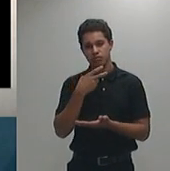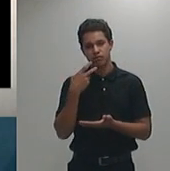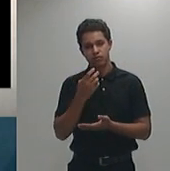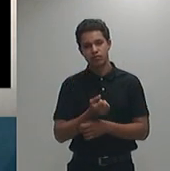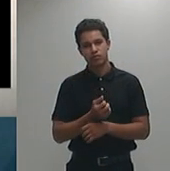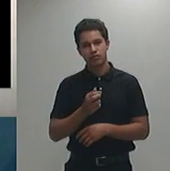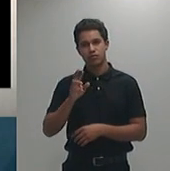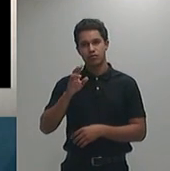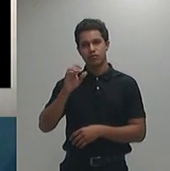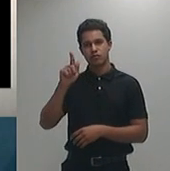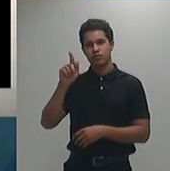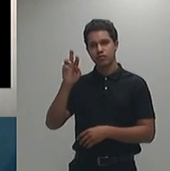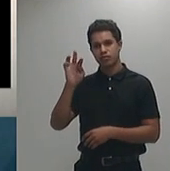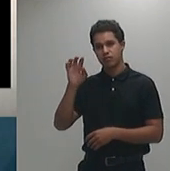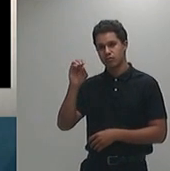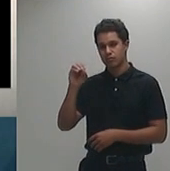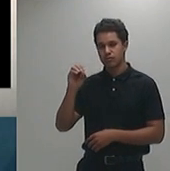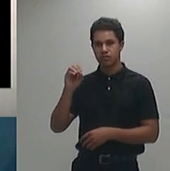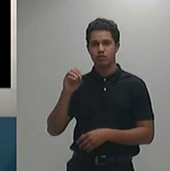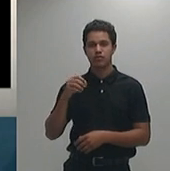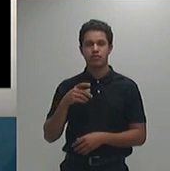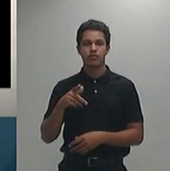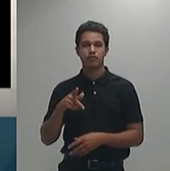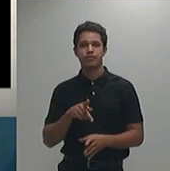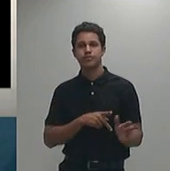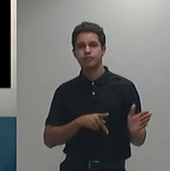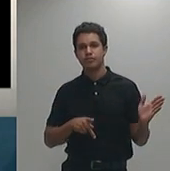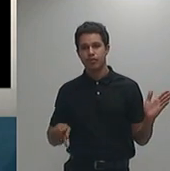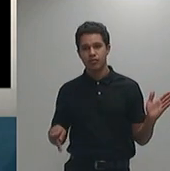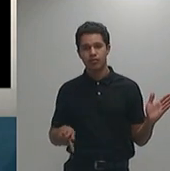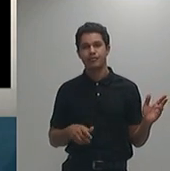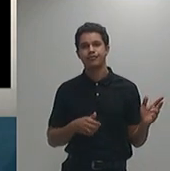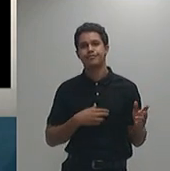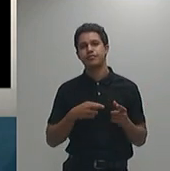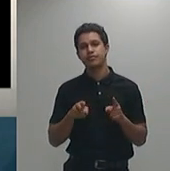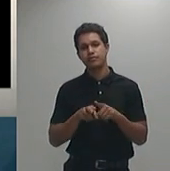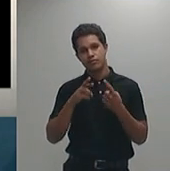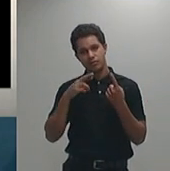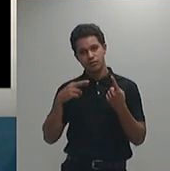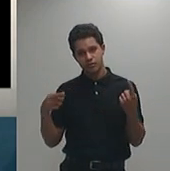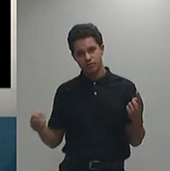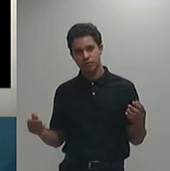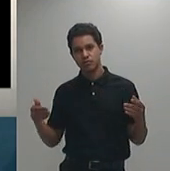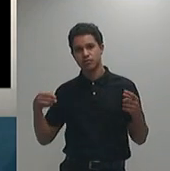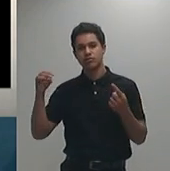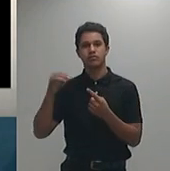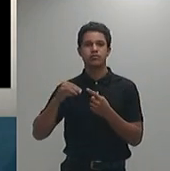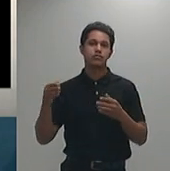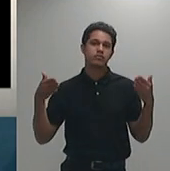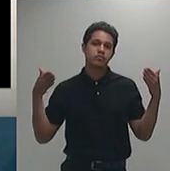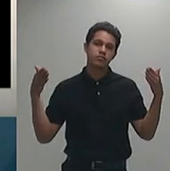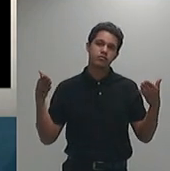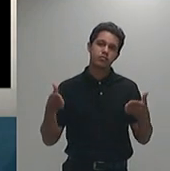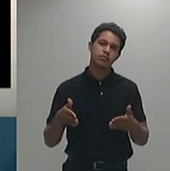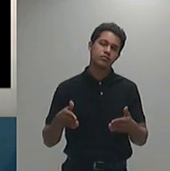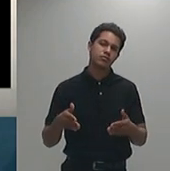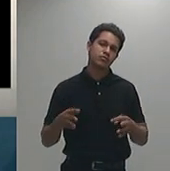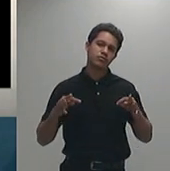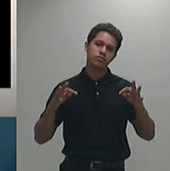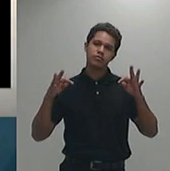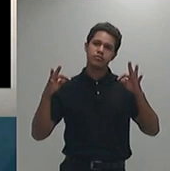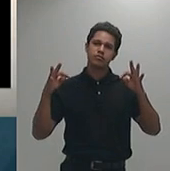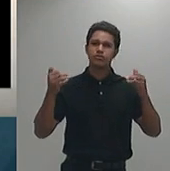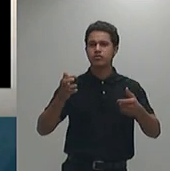pedido um bilhete Presidente eminente relator mente ministros ilustre subprocurador-geral da